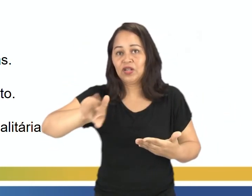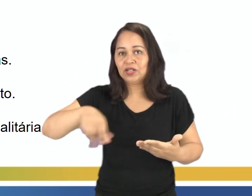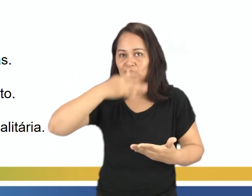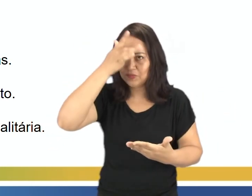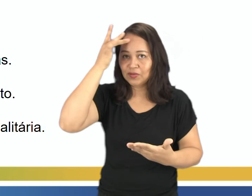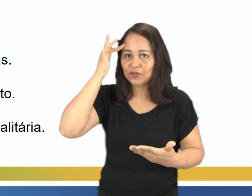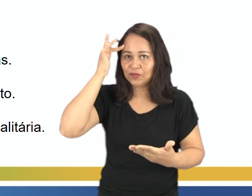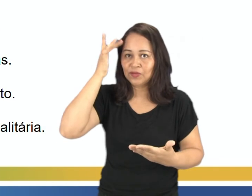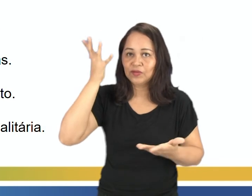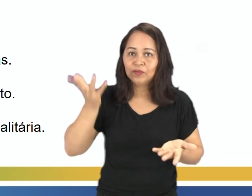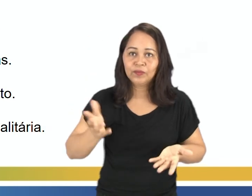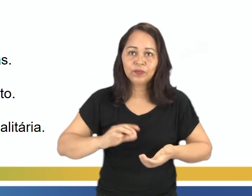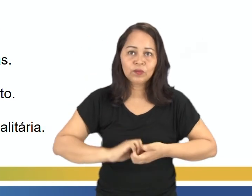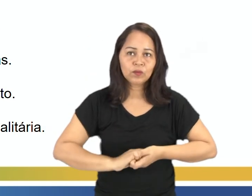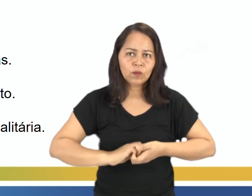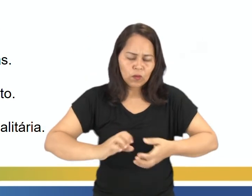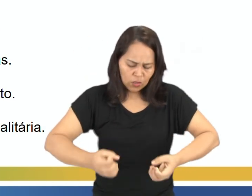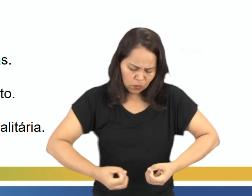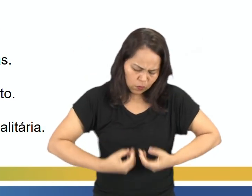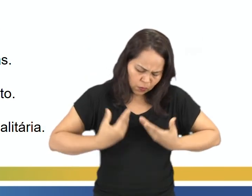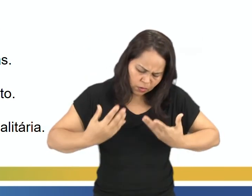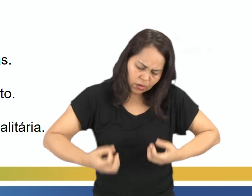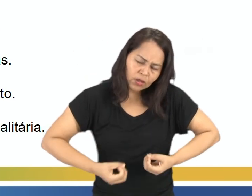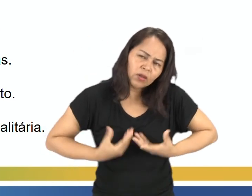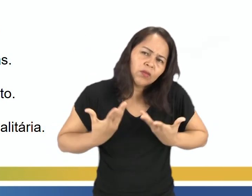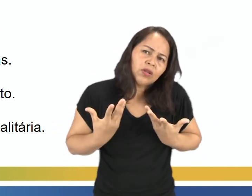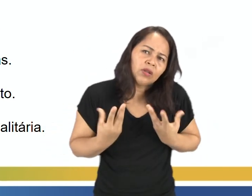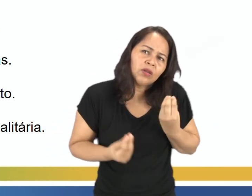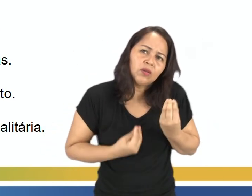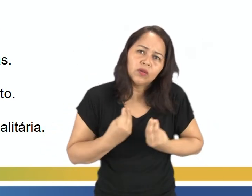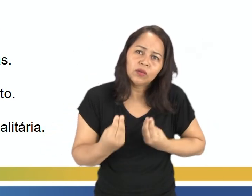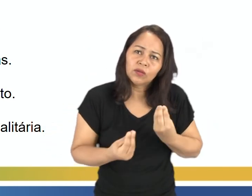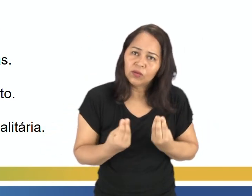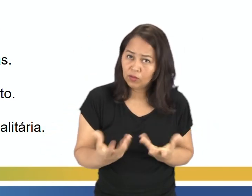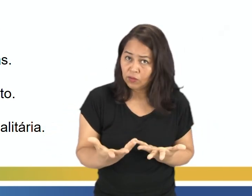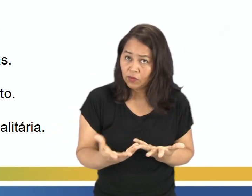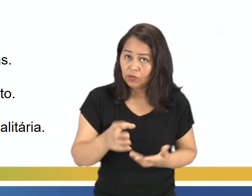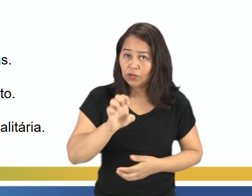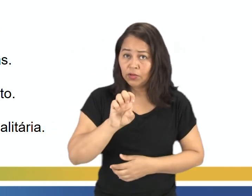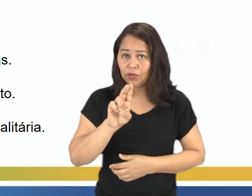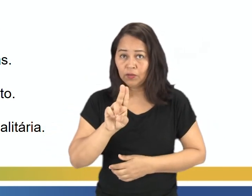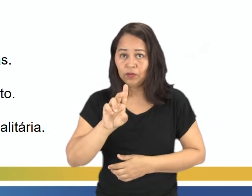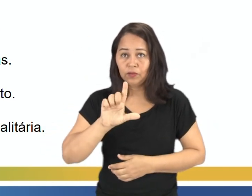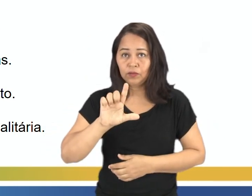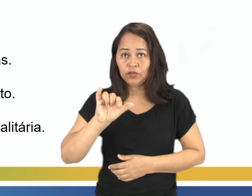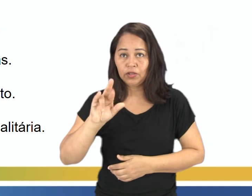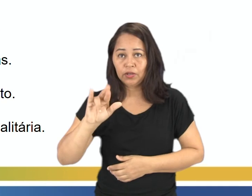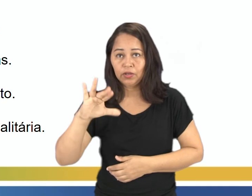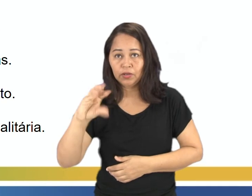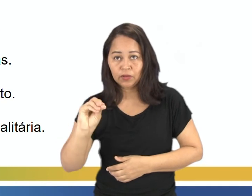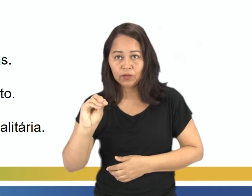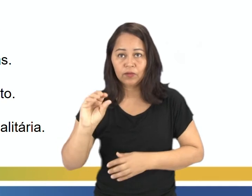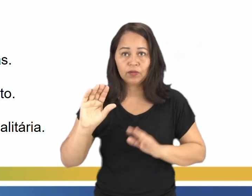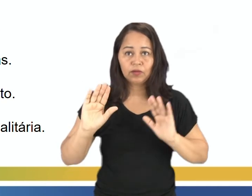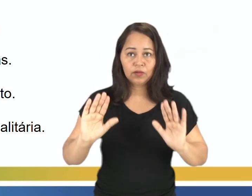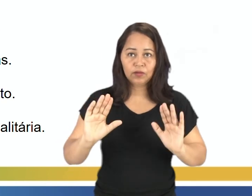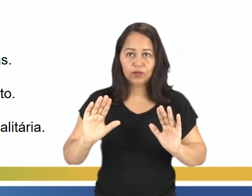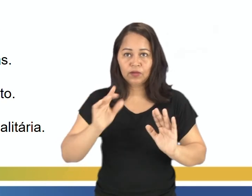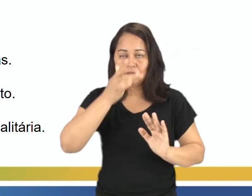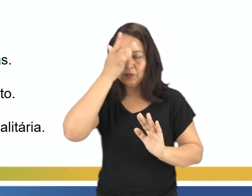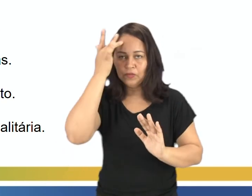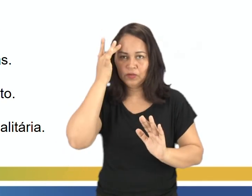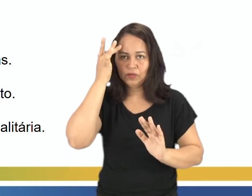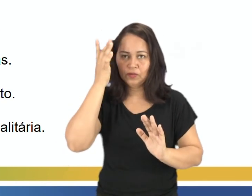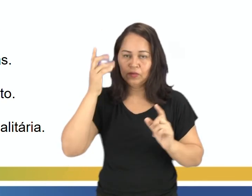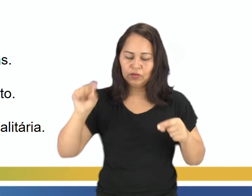pessoas. Então, no poema, essa vivência refere que o eu lírico o quê? Incorpora seletivamente o discurso do seu opressor,